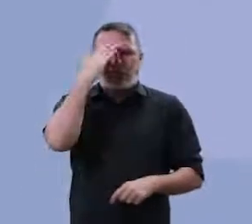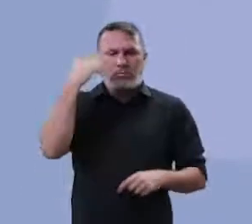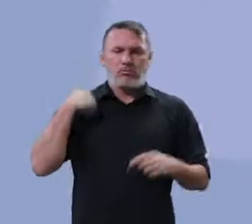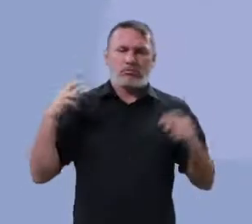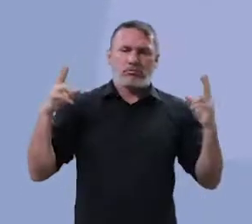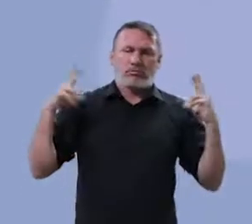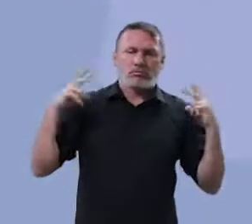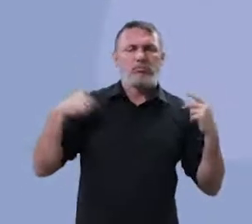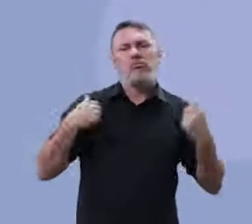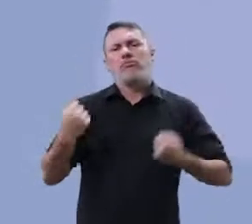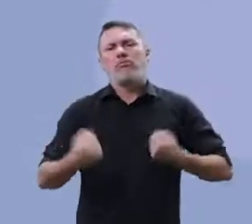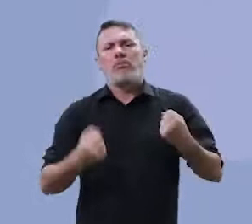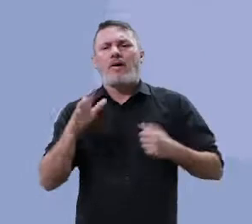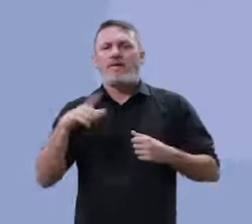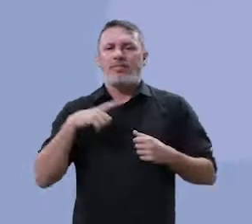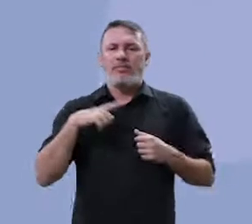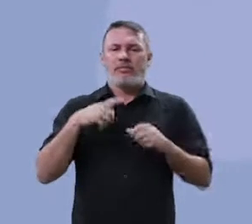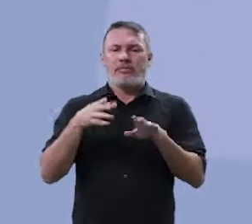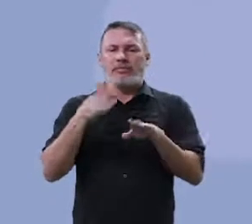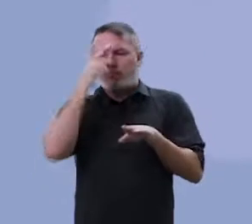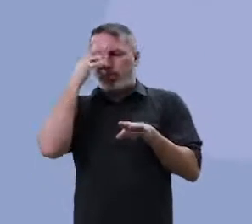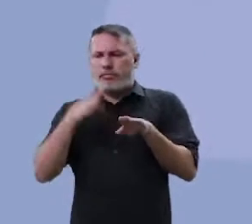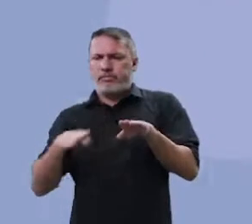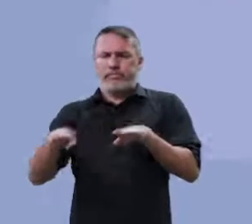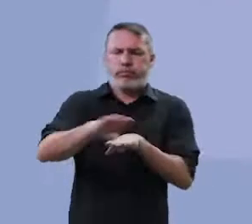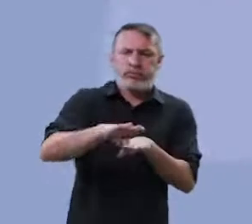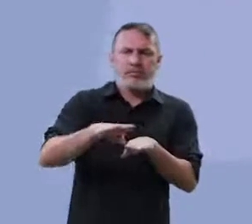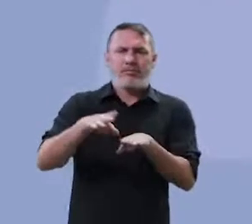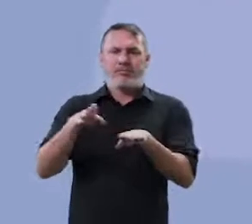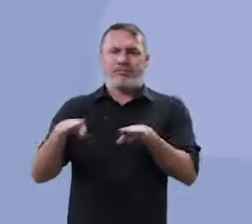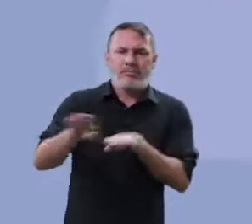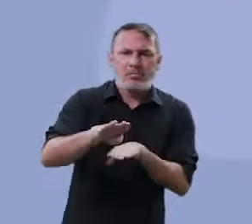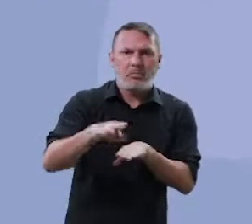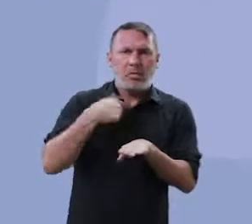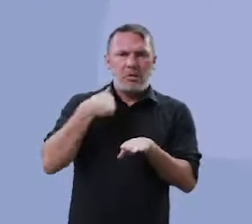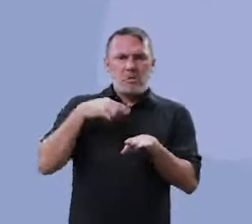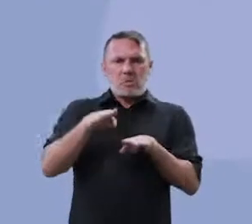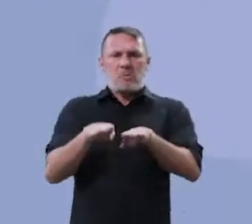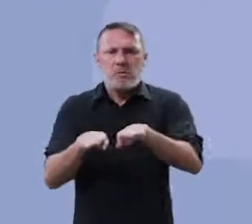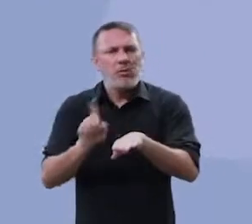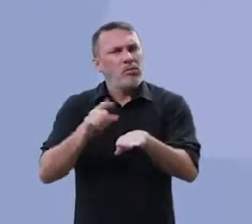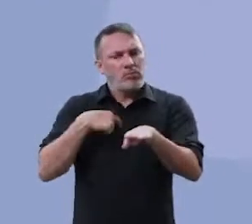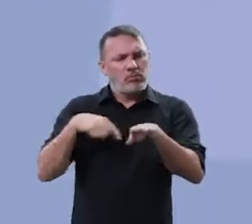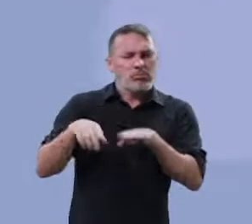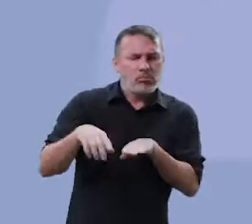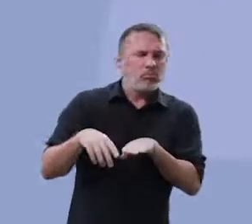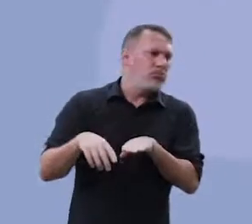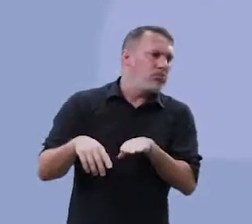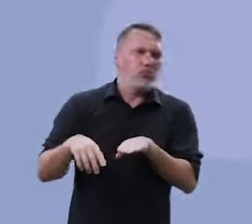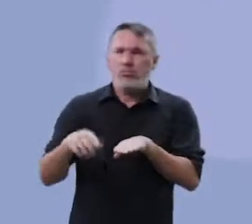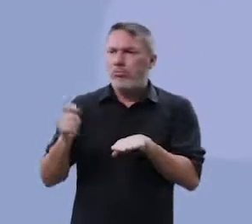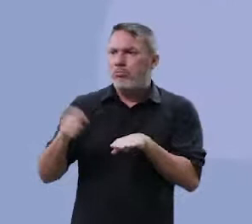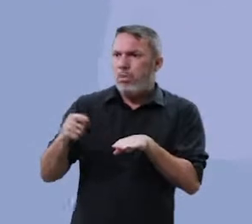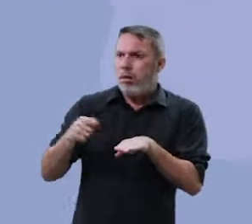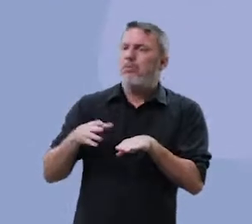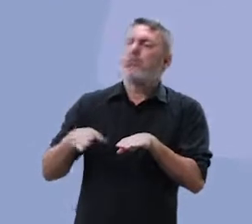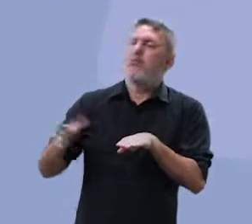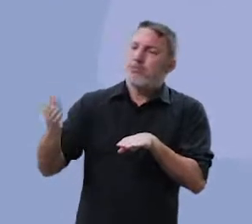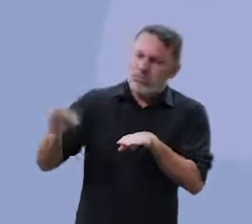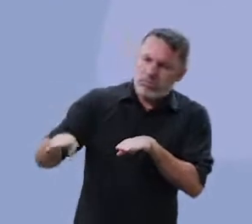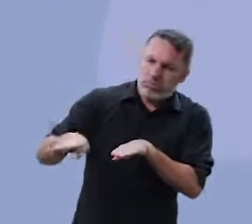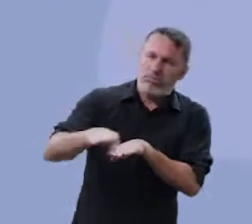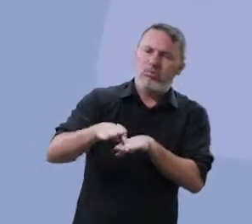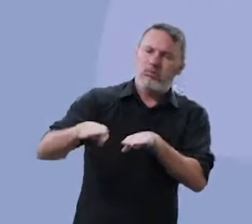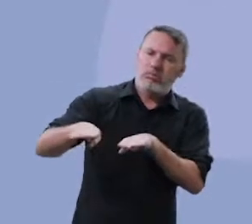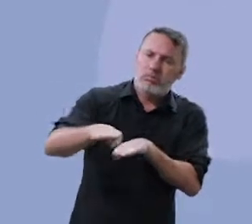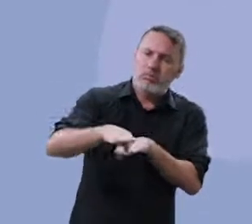que sou motorista, constantemente, às vezes eu vejo um carro tentando entrar numa via, eu paro o meu carro. Obviamente, eu olho para o lado, ver se